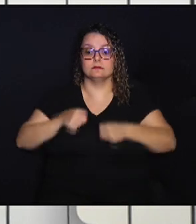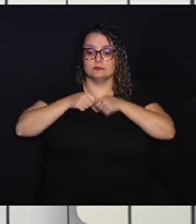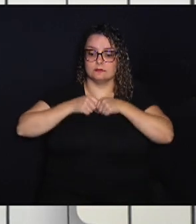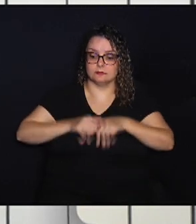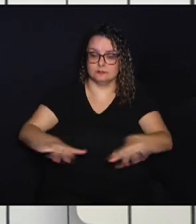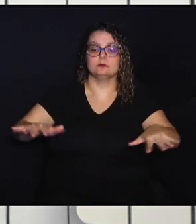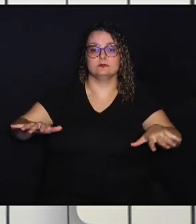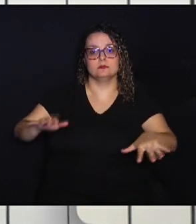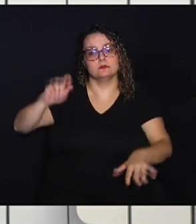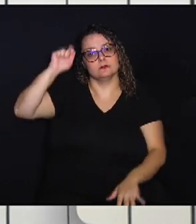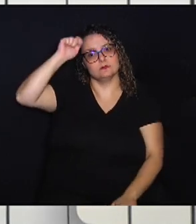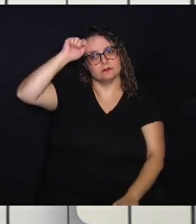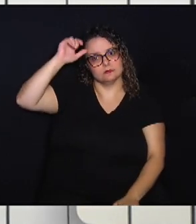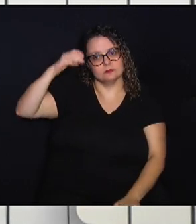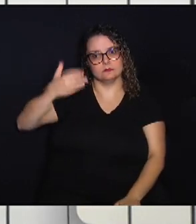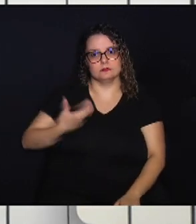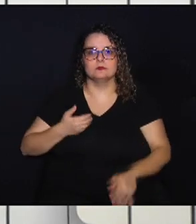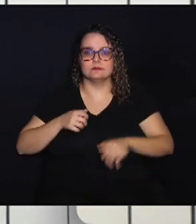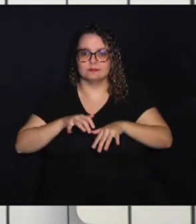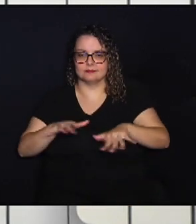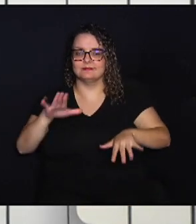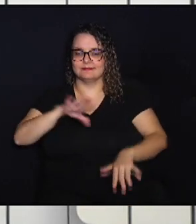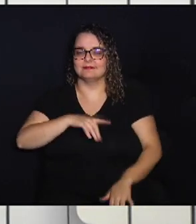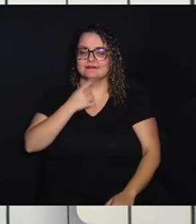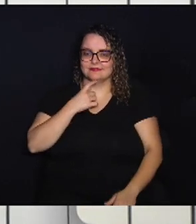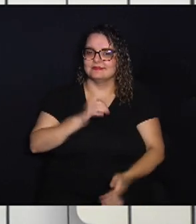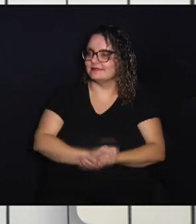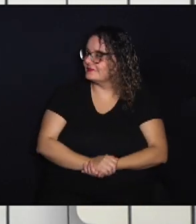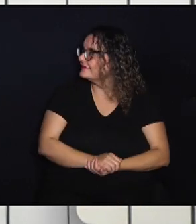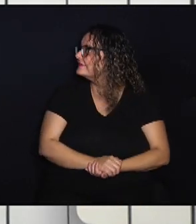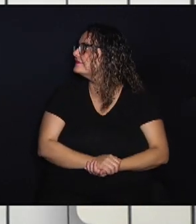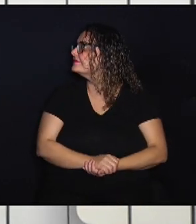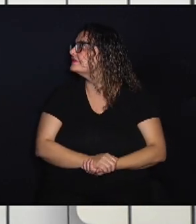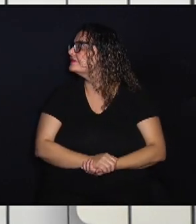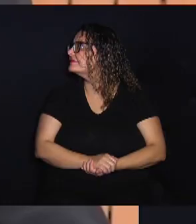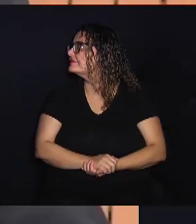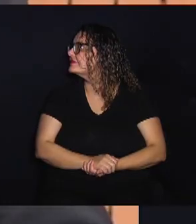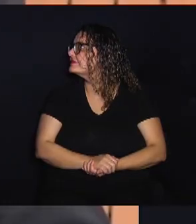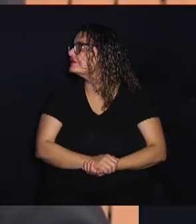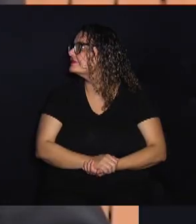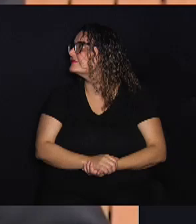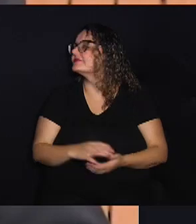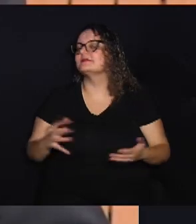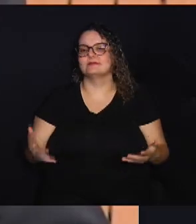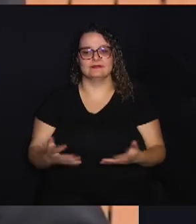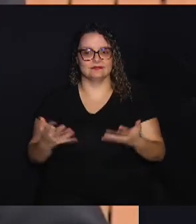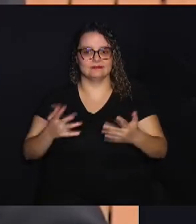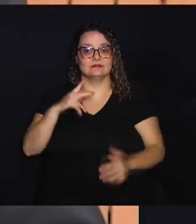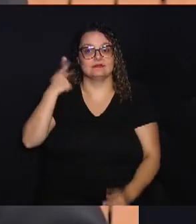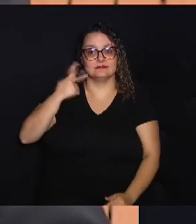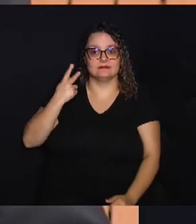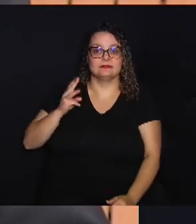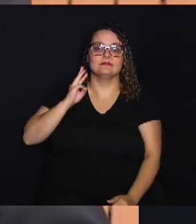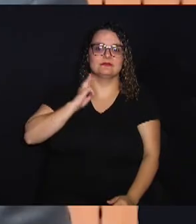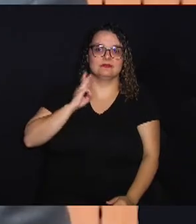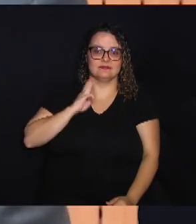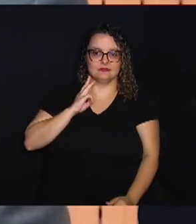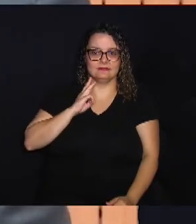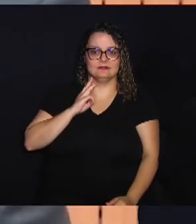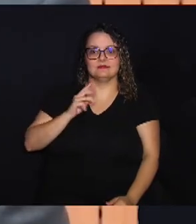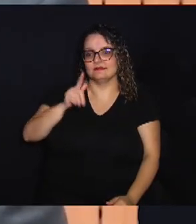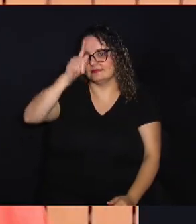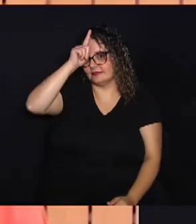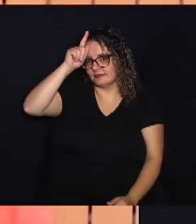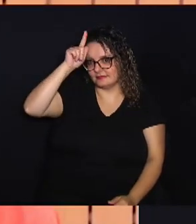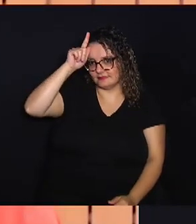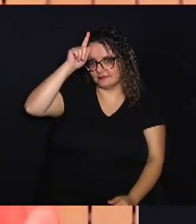cultura afro-brasileira aqui na cidade de Campinas. Por iniciativa dos vereadores Cecílio Santos,